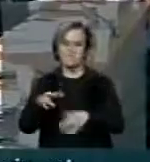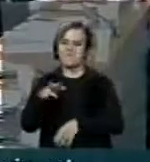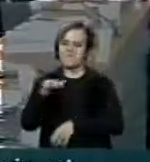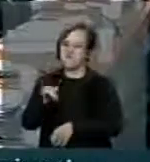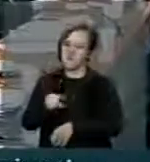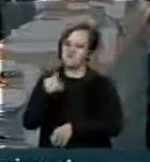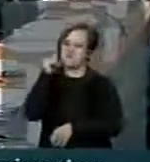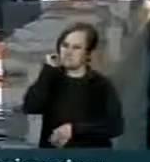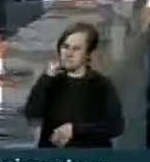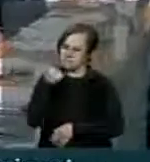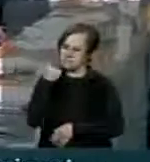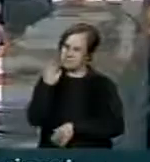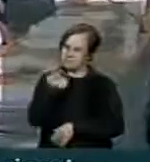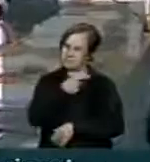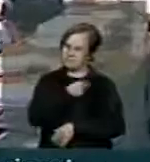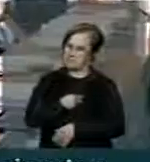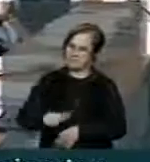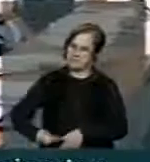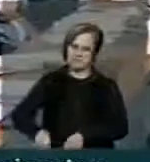assim, ministra,